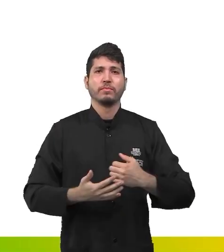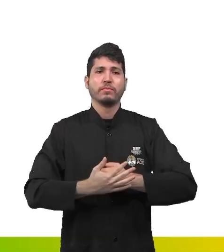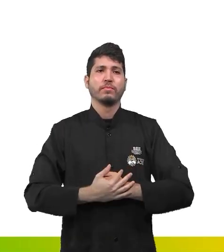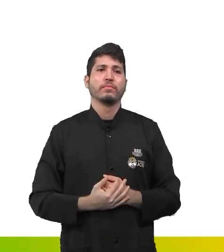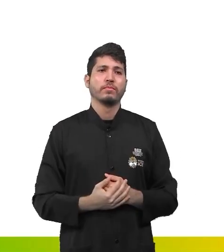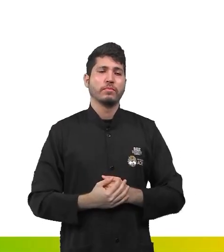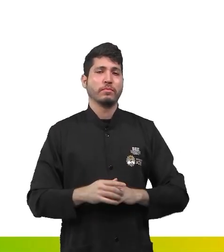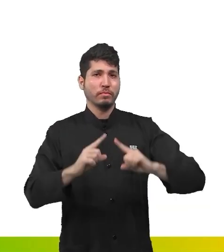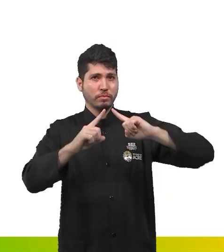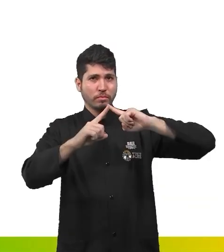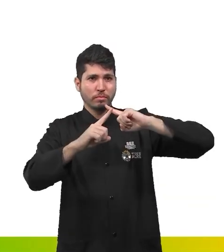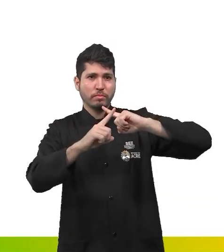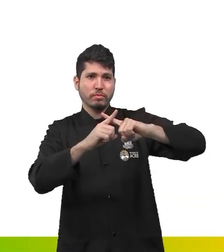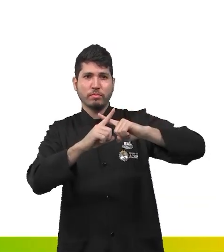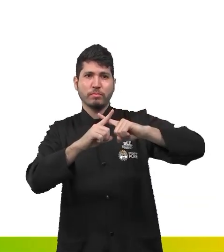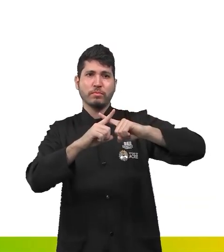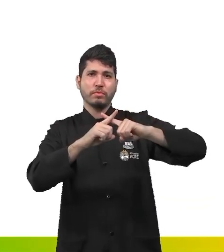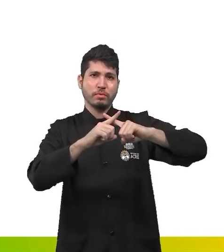caso multiplicamos dessa forma.